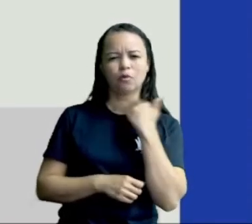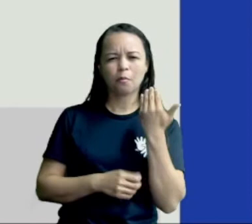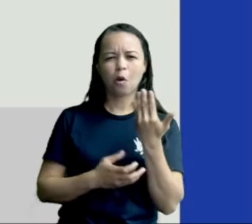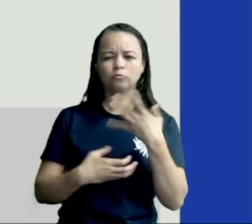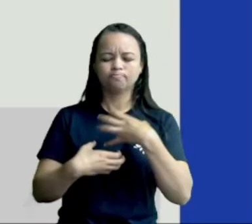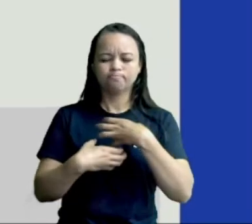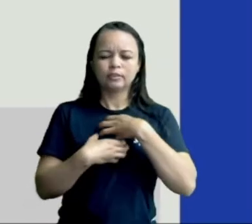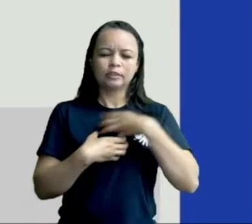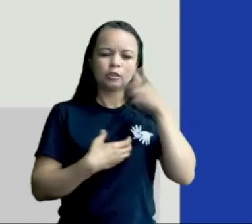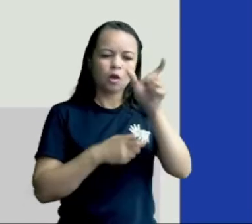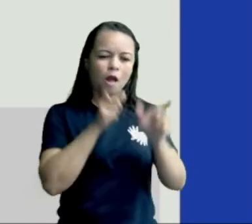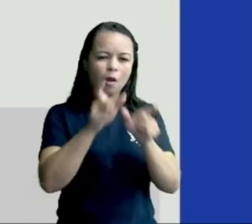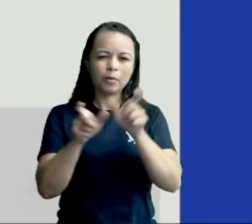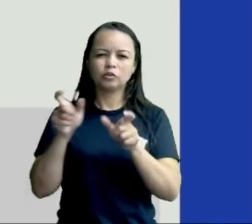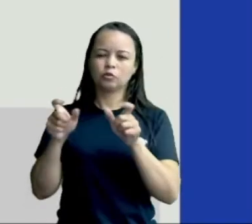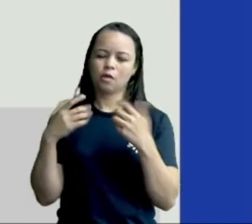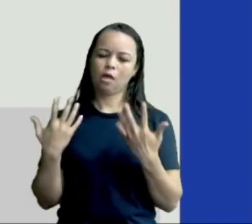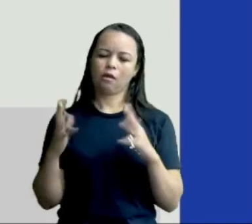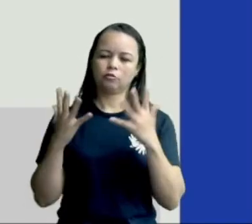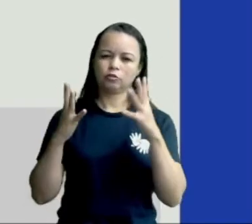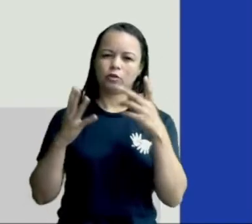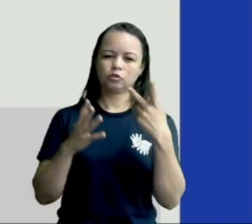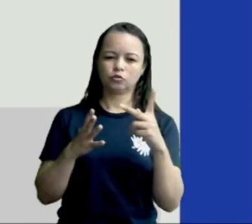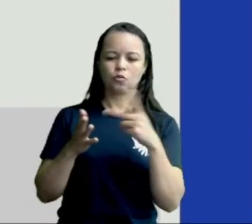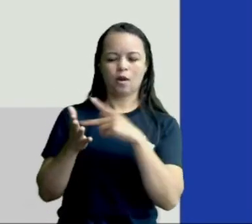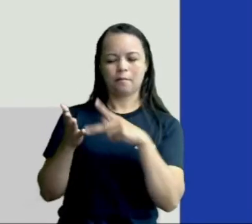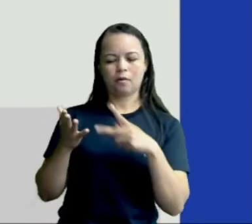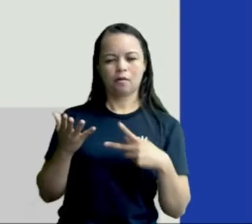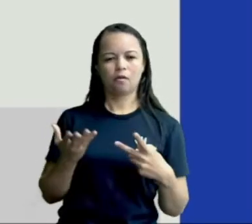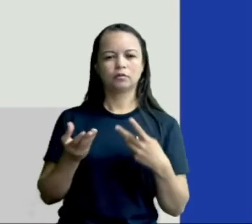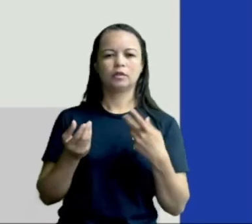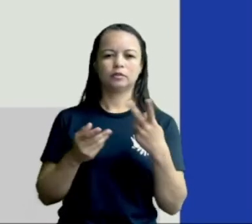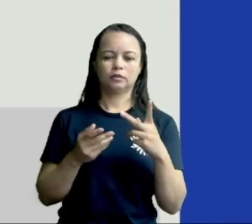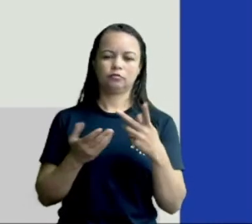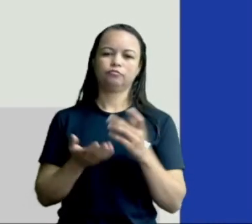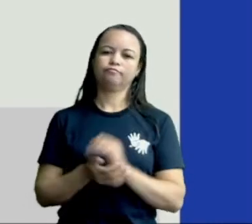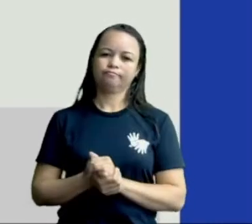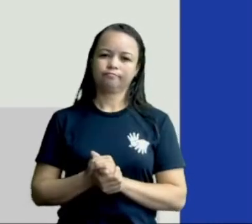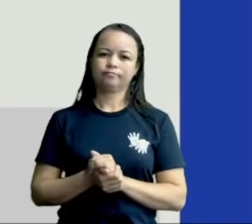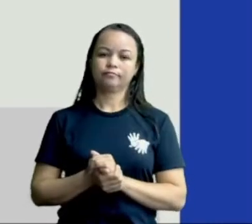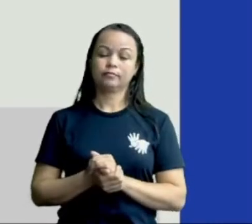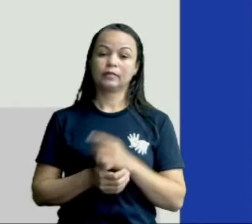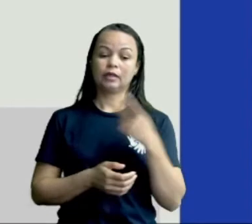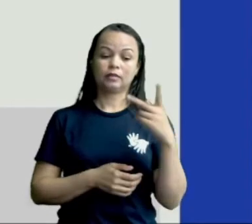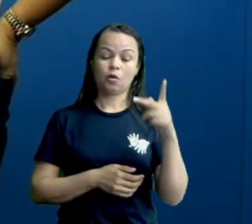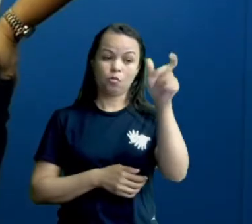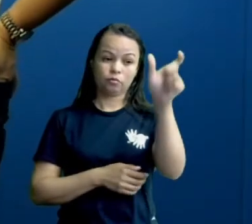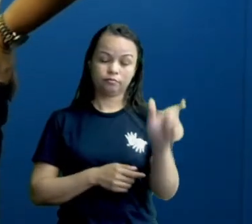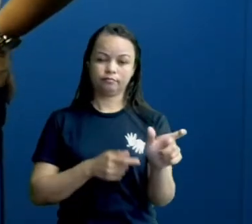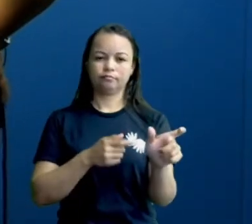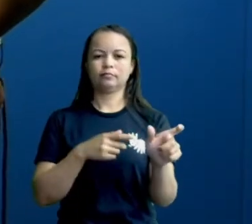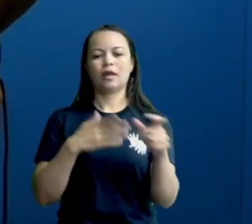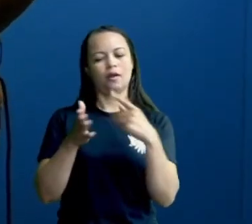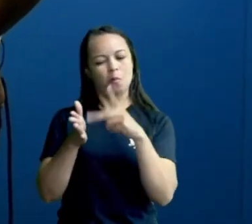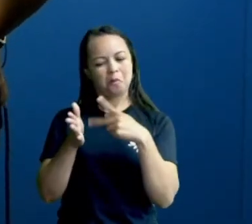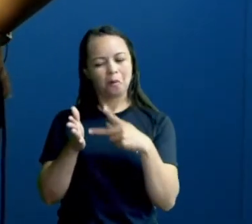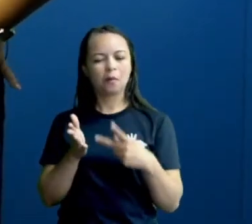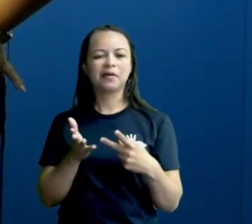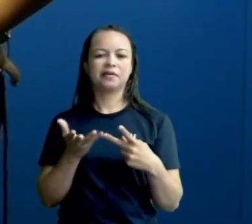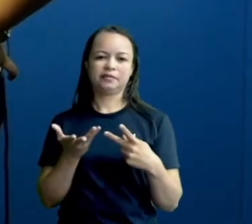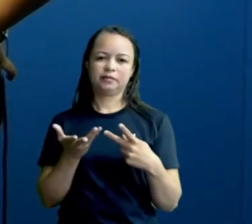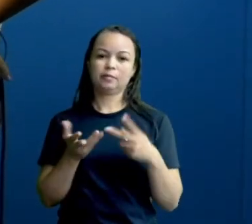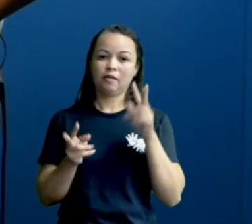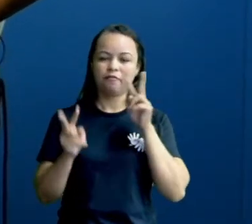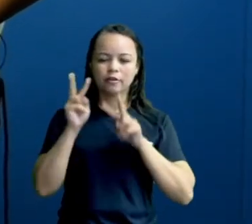intelectuais, que não se cansaram de elogiar sua prosa e seus versos. Então, José Teixeira era um poeta, né, muito bem